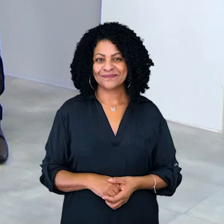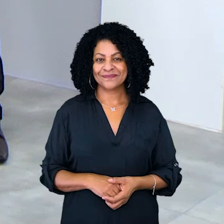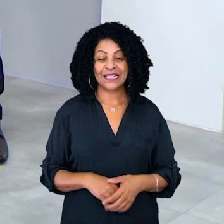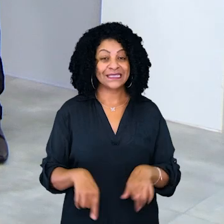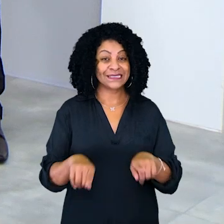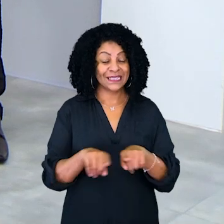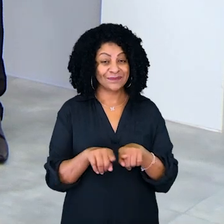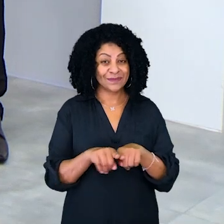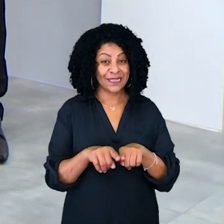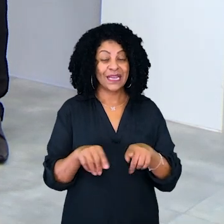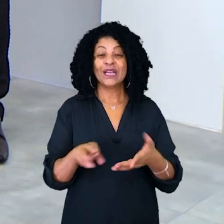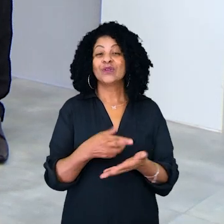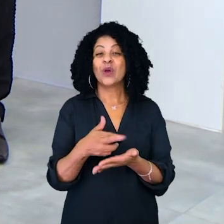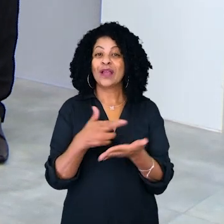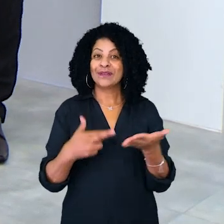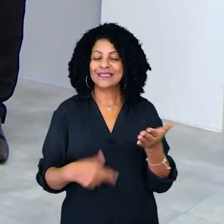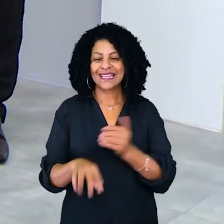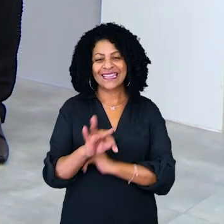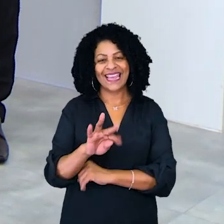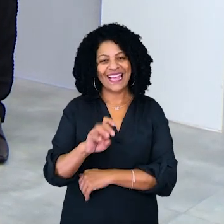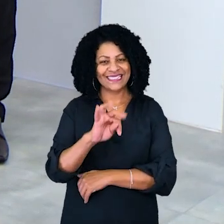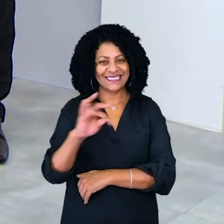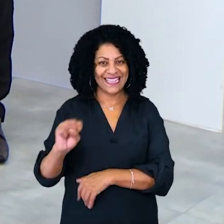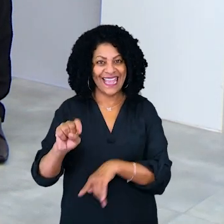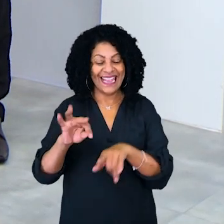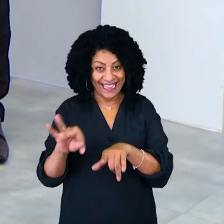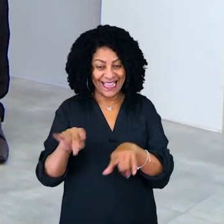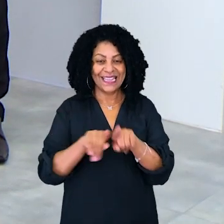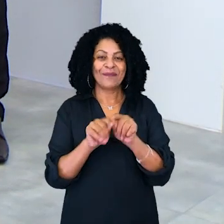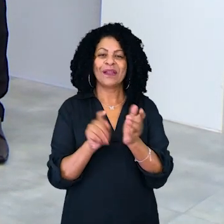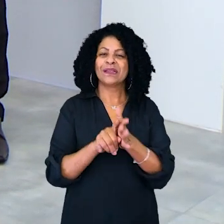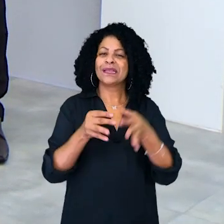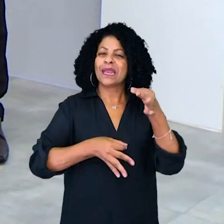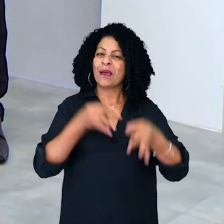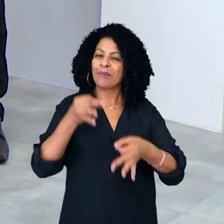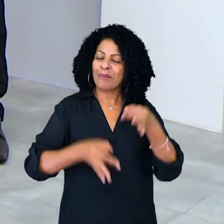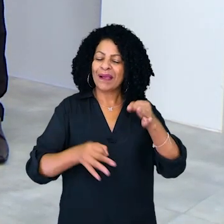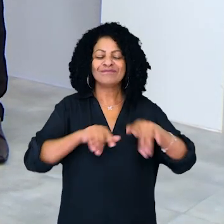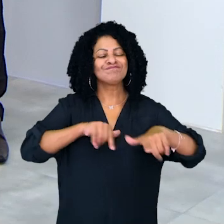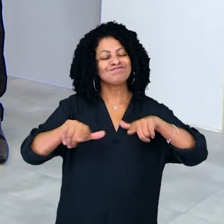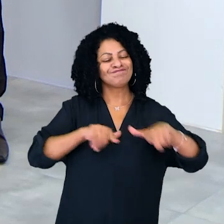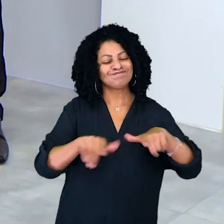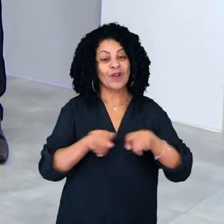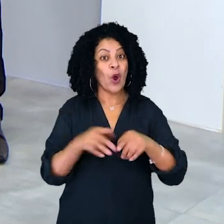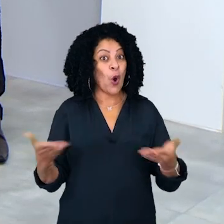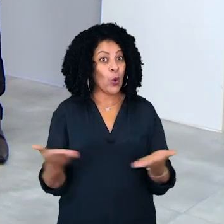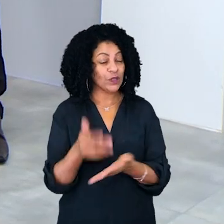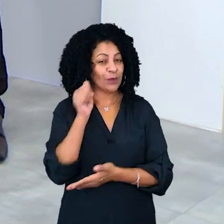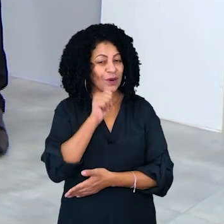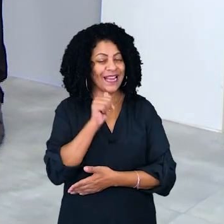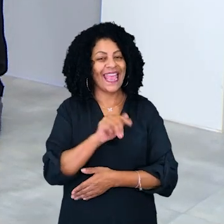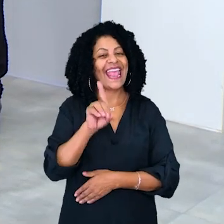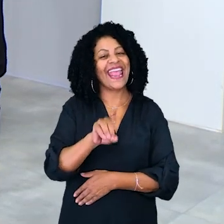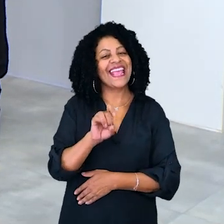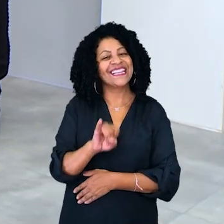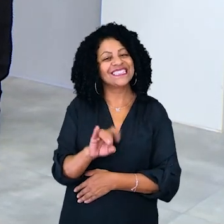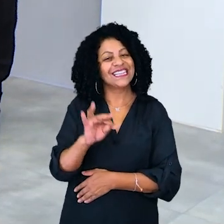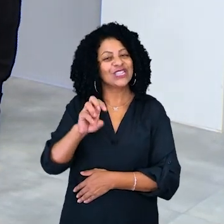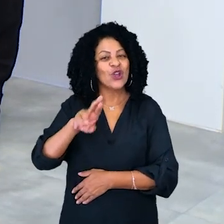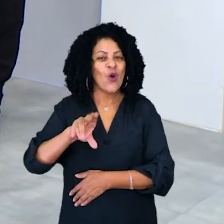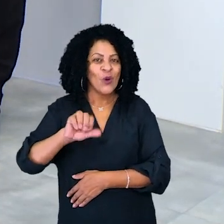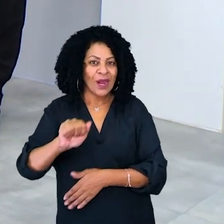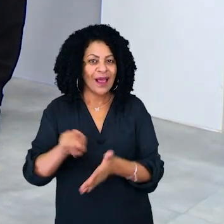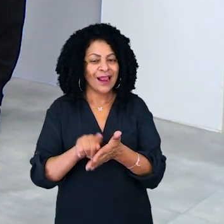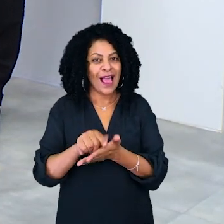Além do Revista TST, eu também estou com você no programa de rádio Trabalho e Justiça. E hoje, quem está conosco é a editora Liamara Mendes, que